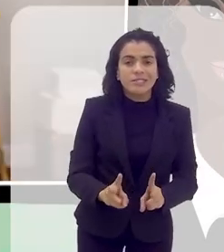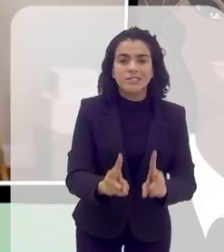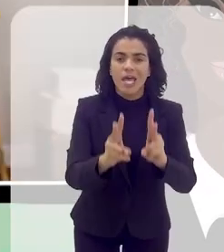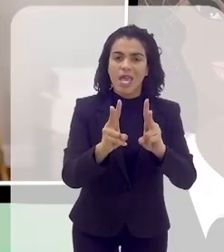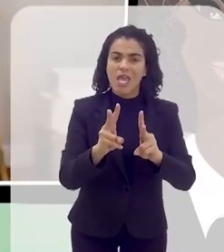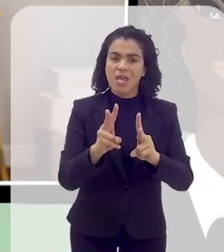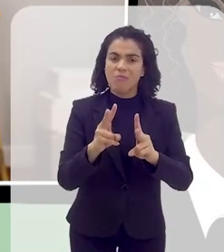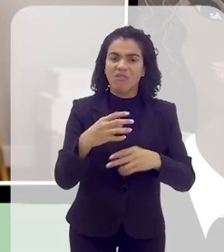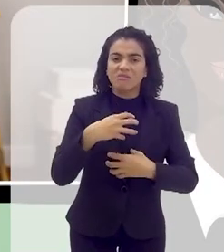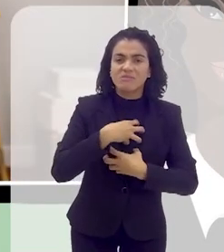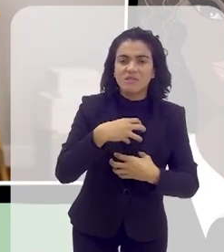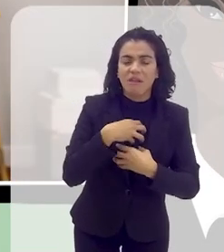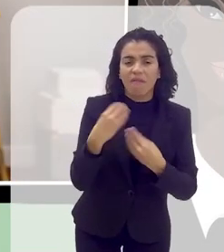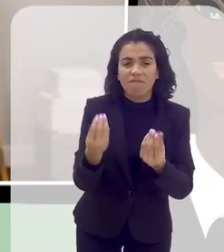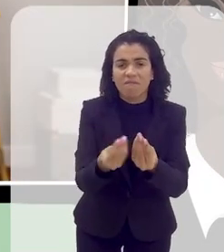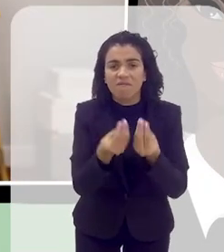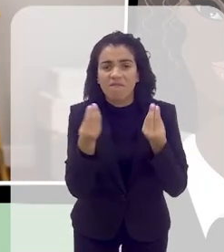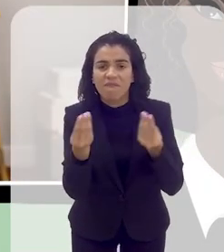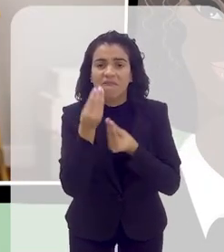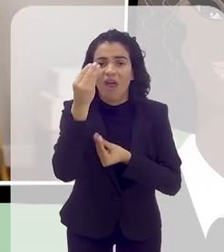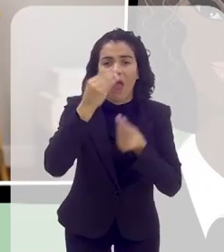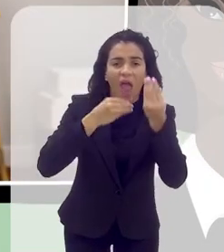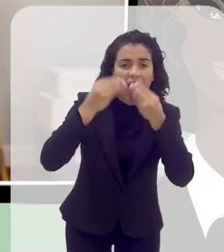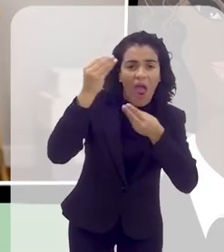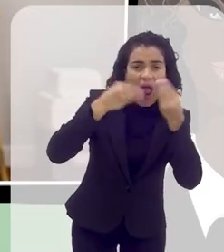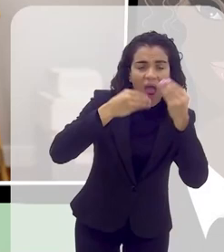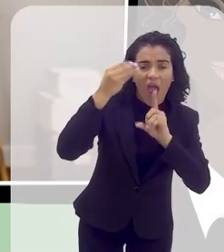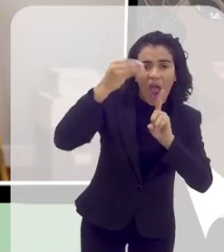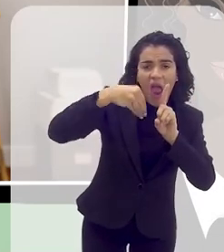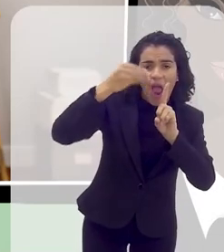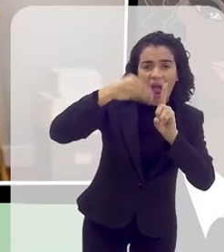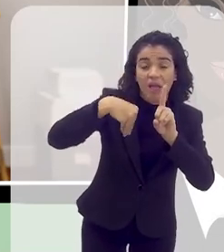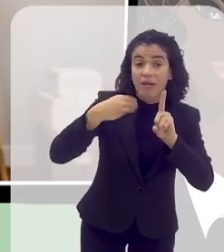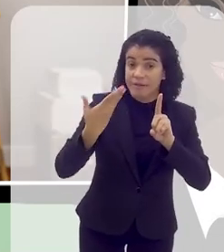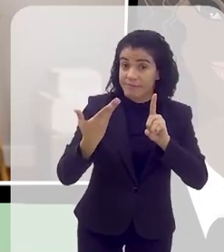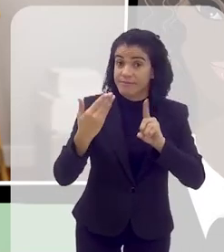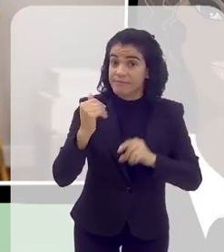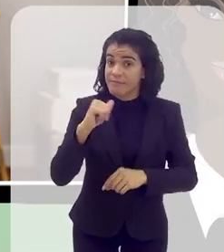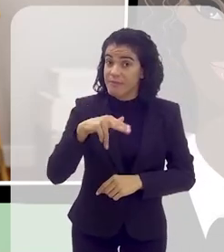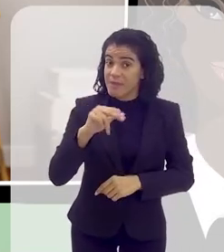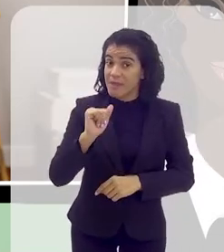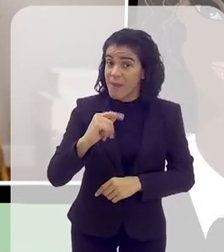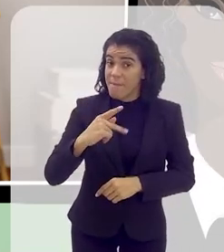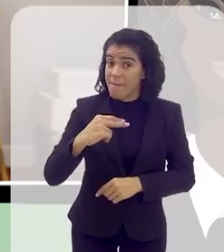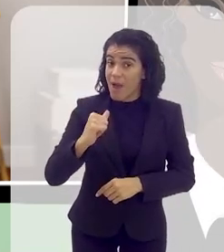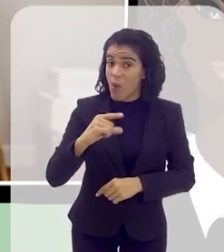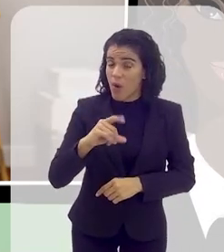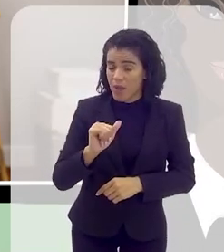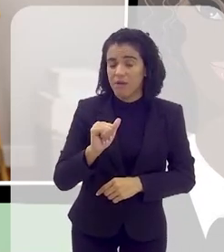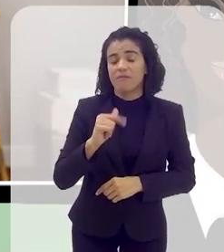gente se coloca nessa posição de mais vulnerabilidade. Por exemplo, como a Ana Paula falou,